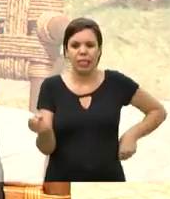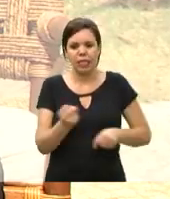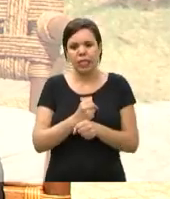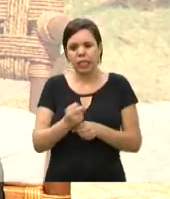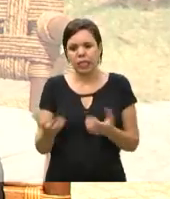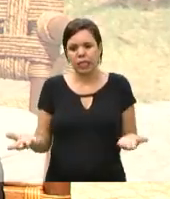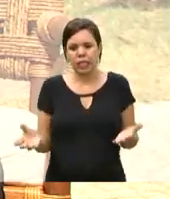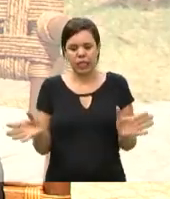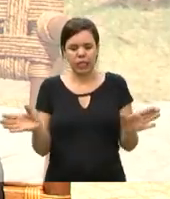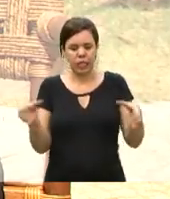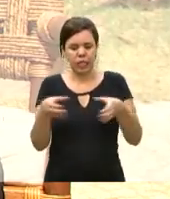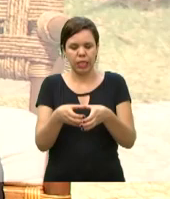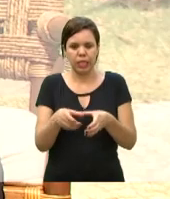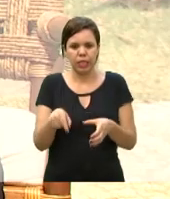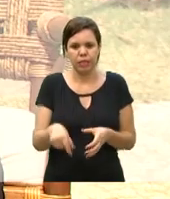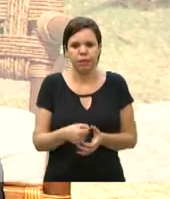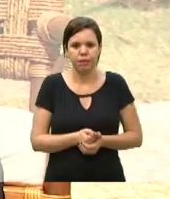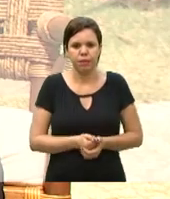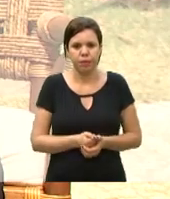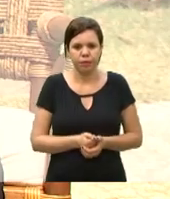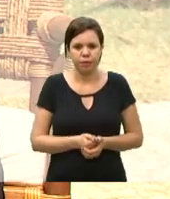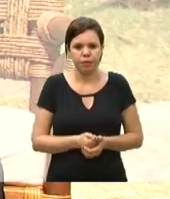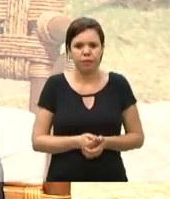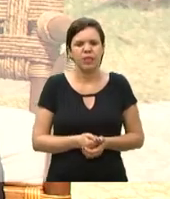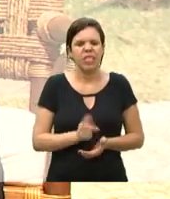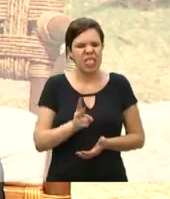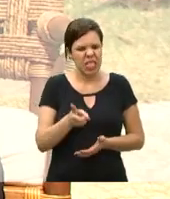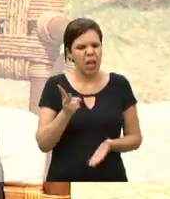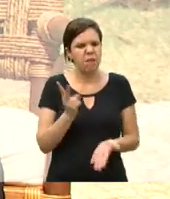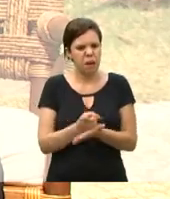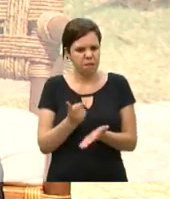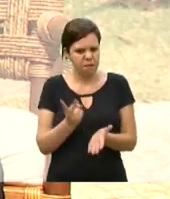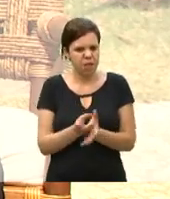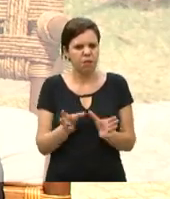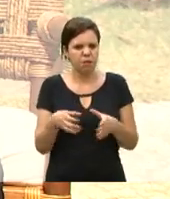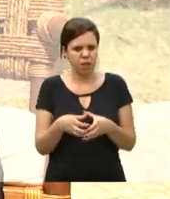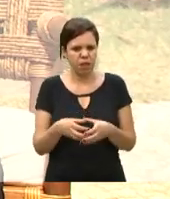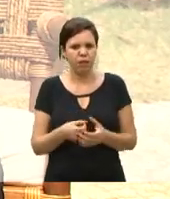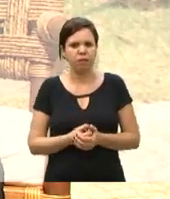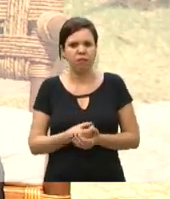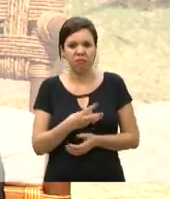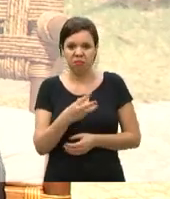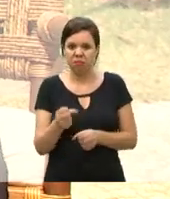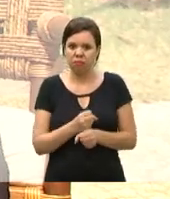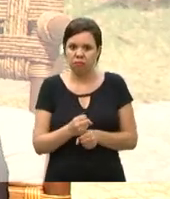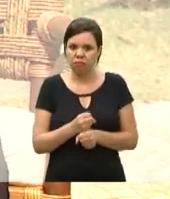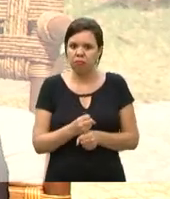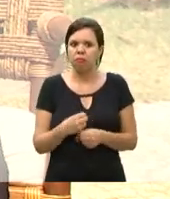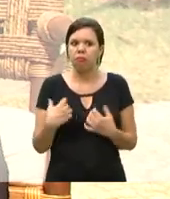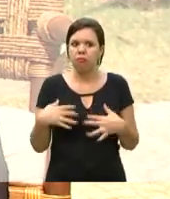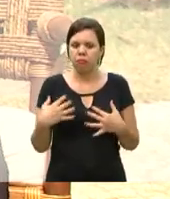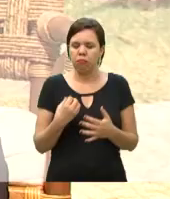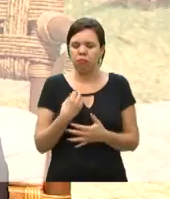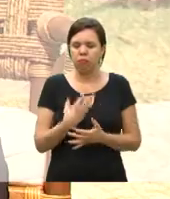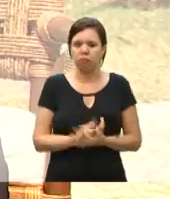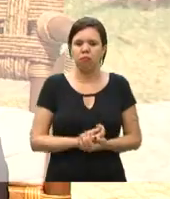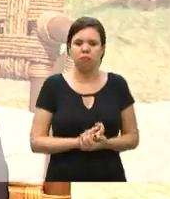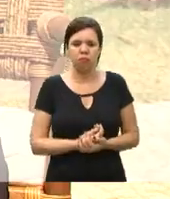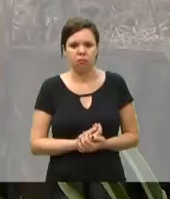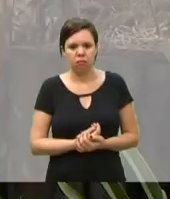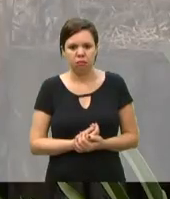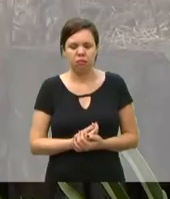como uma equipe se efetiva, né, durante esse uns 30 anos, né,